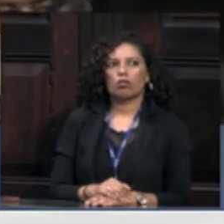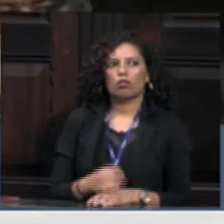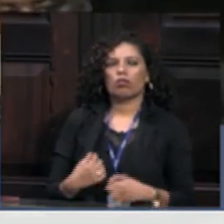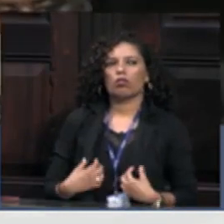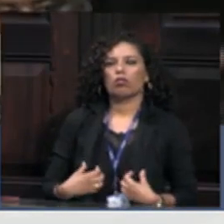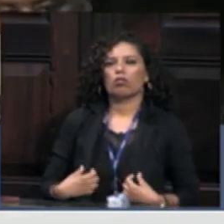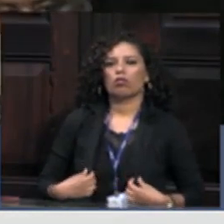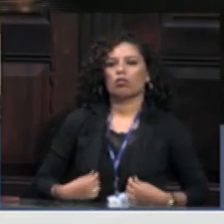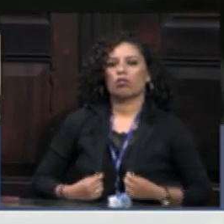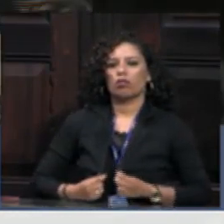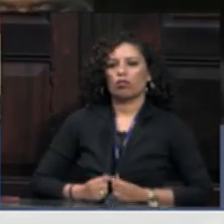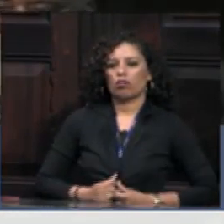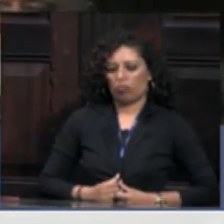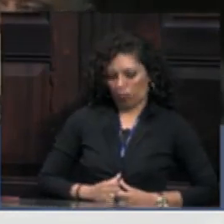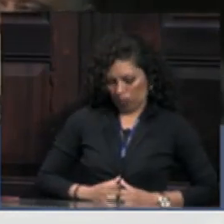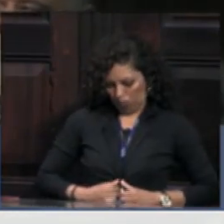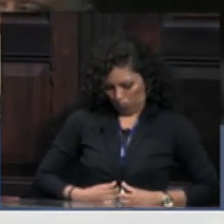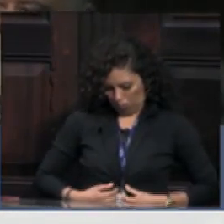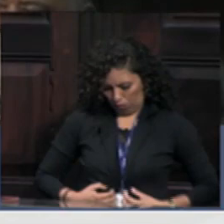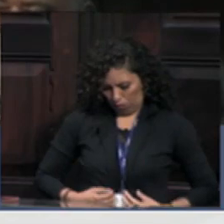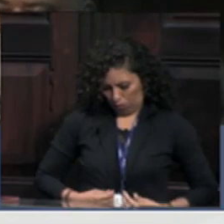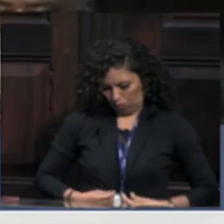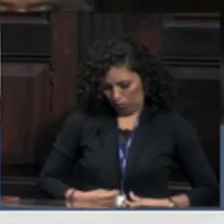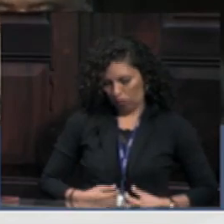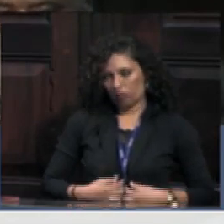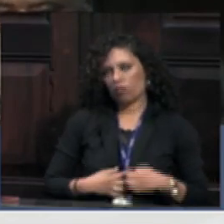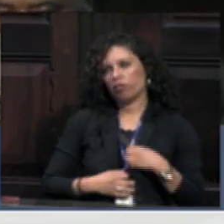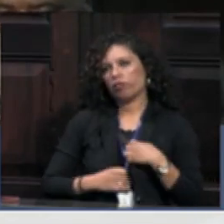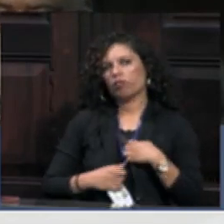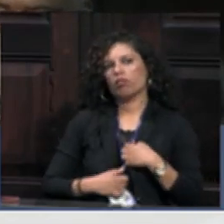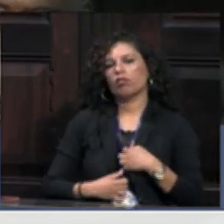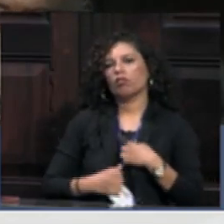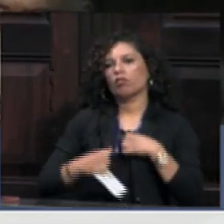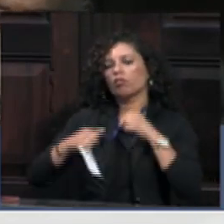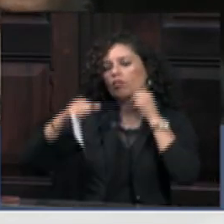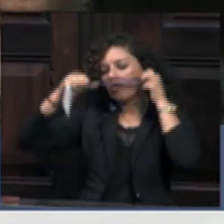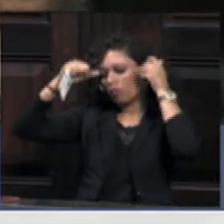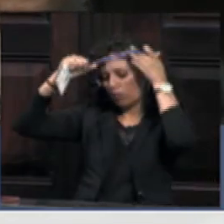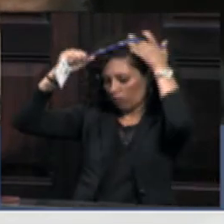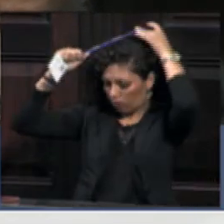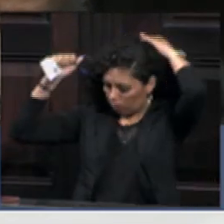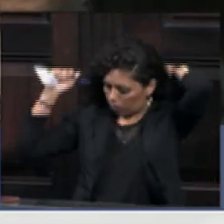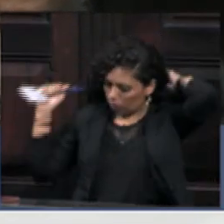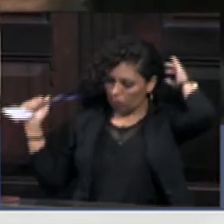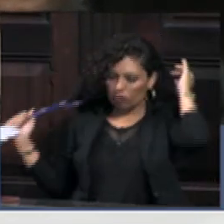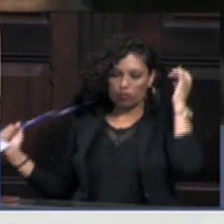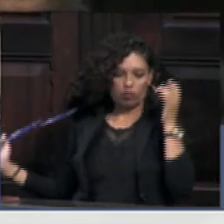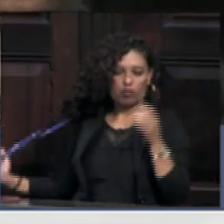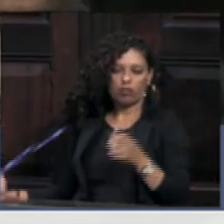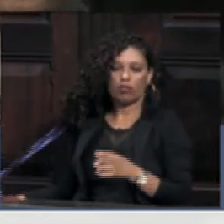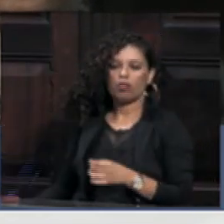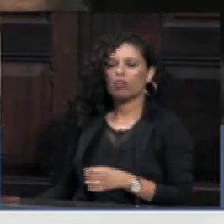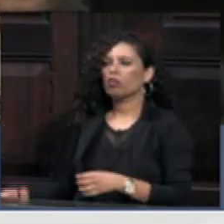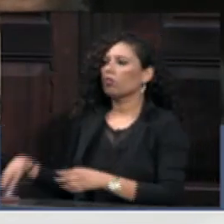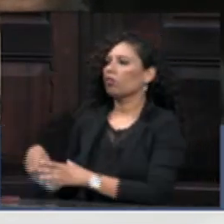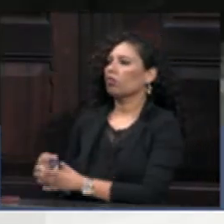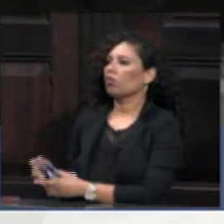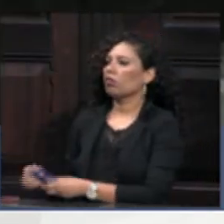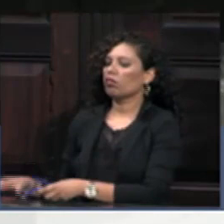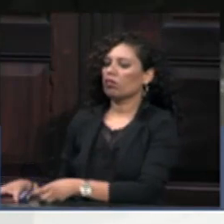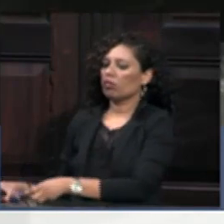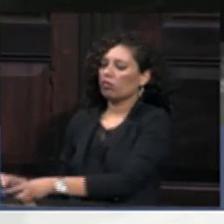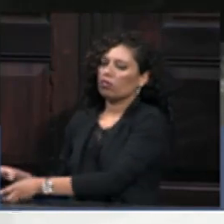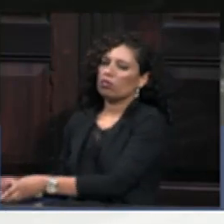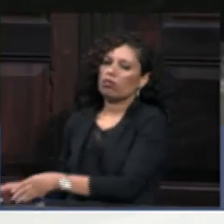PL 921A, discussão única, é a segunda página C, deputado Marcos Miller.